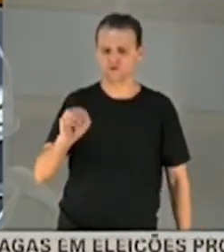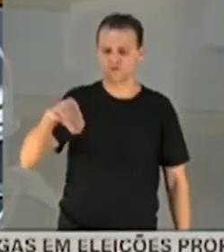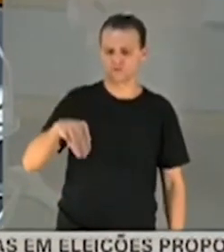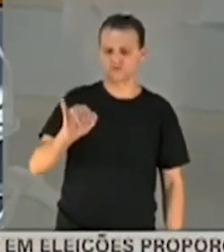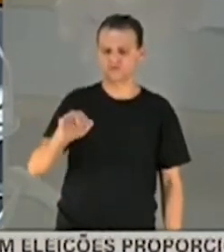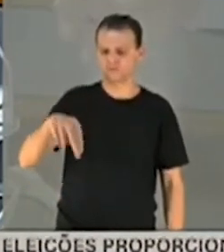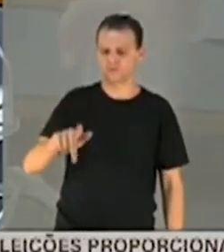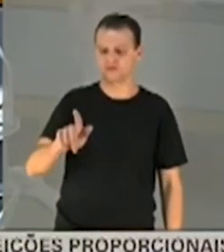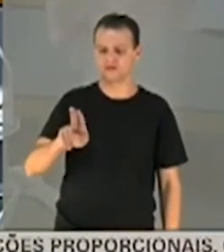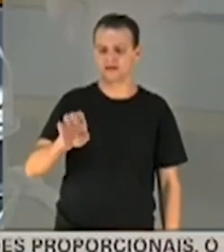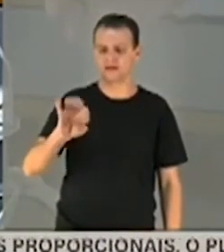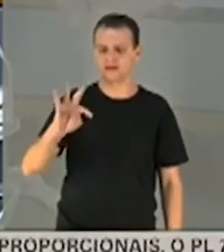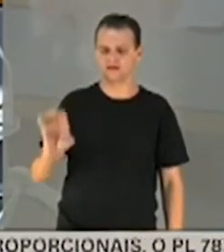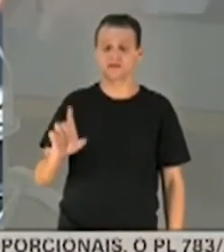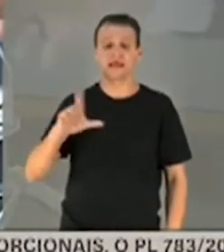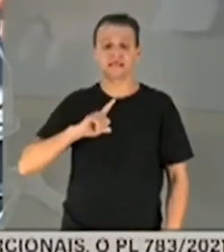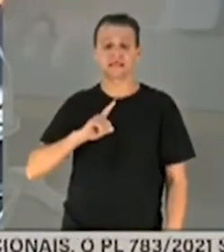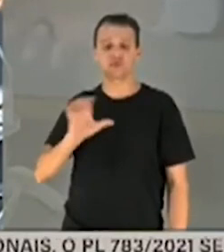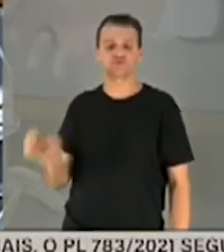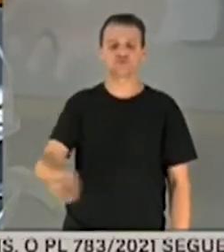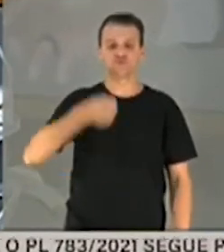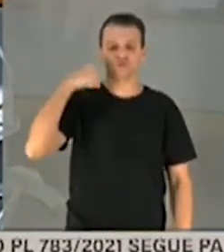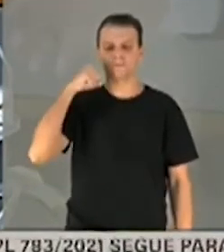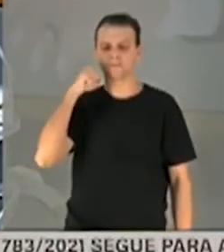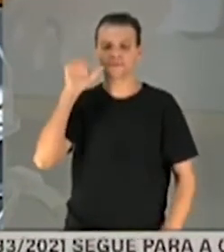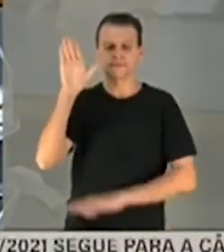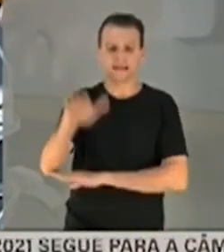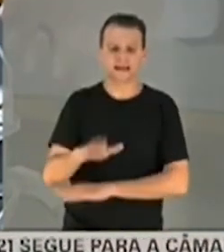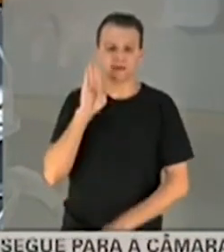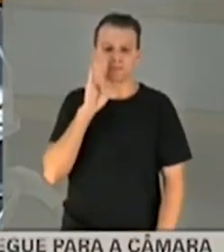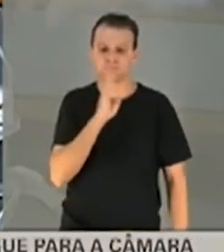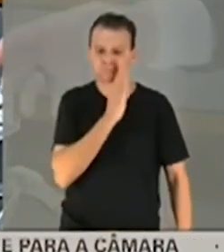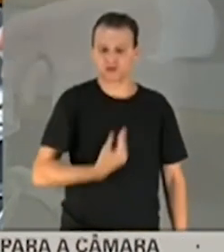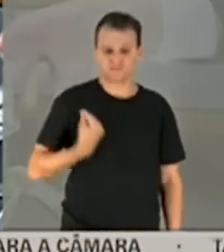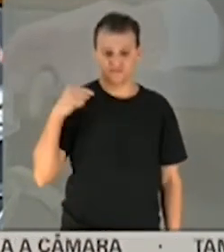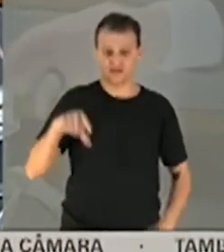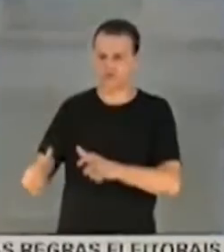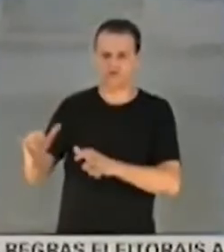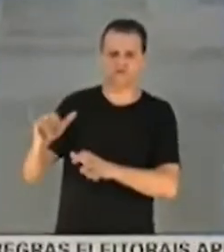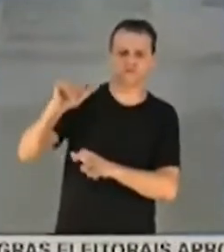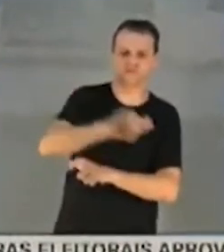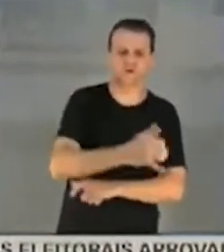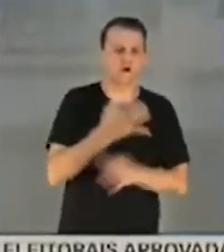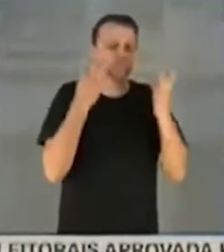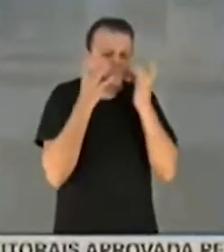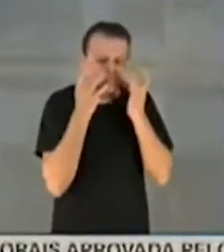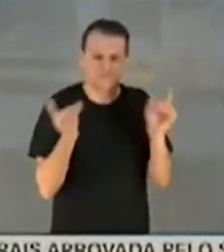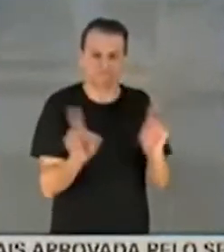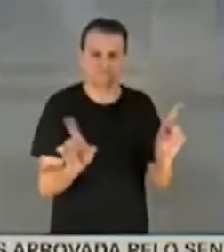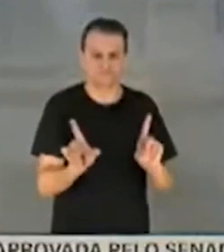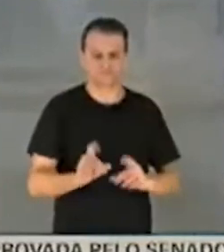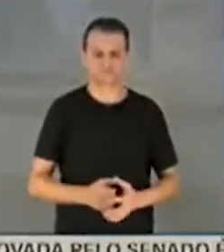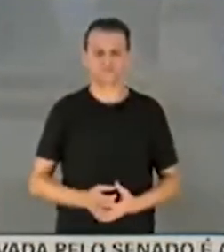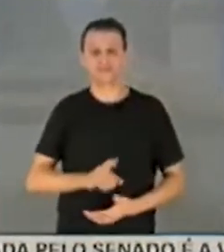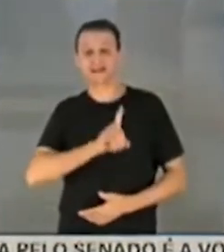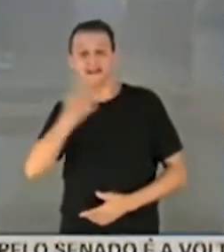um shoppinho de final de tarde, em um bar aqui em Brasília, num shopping, para negociação de